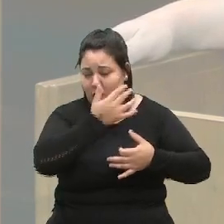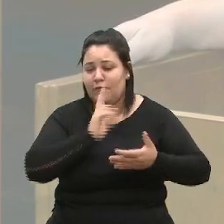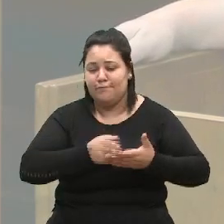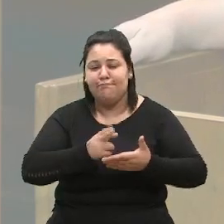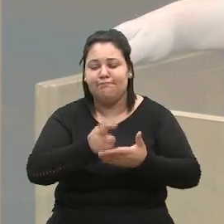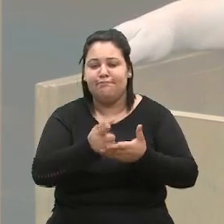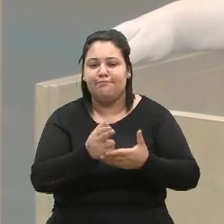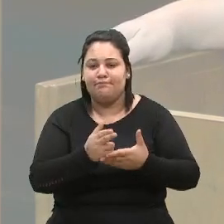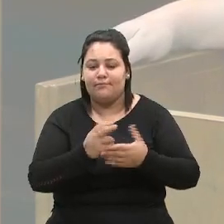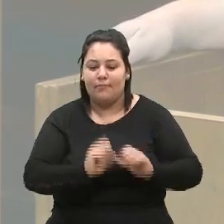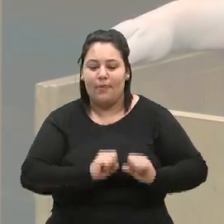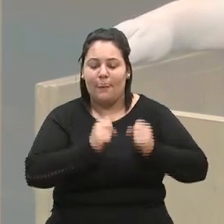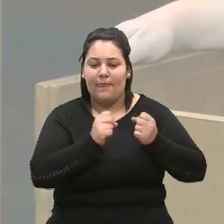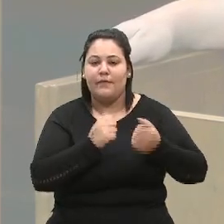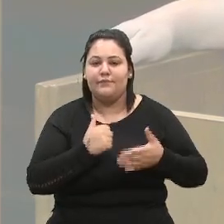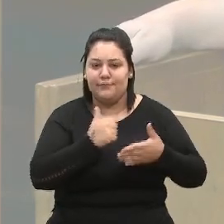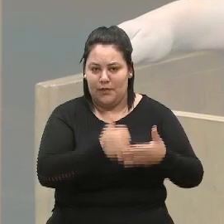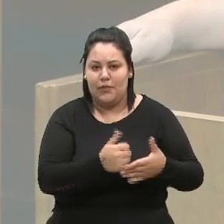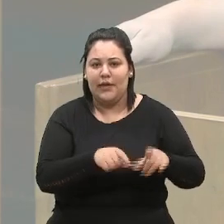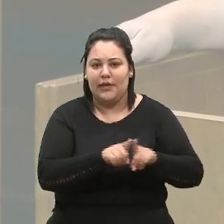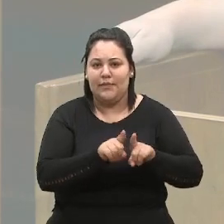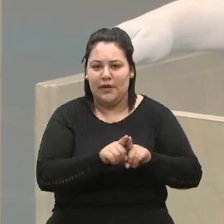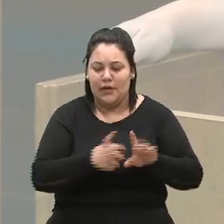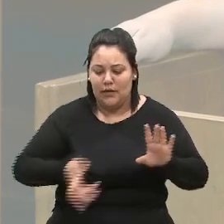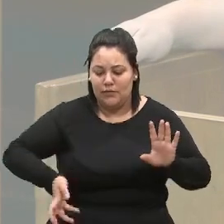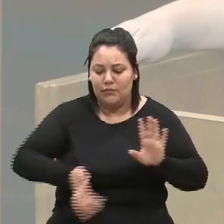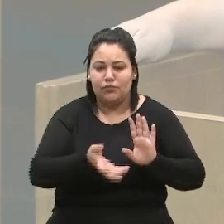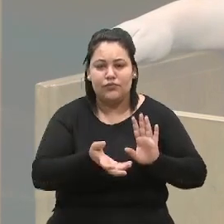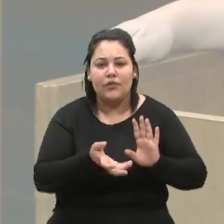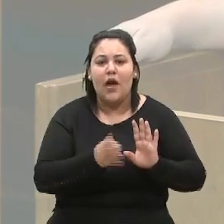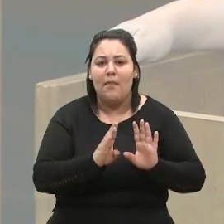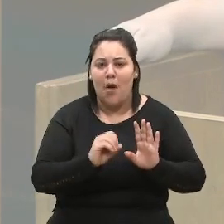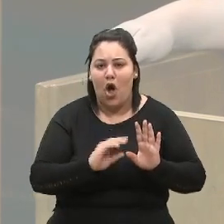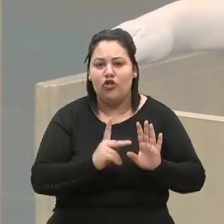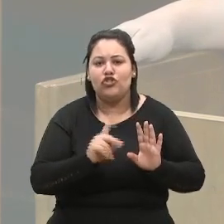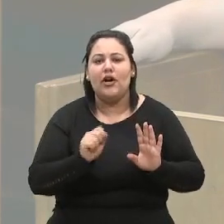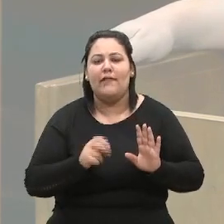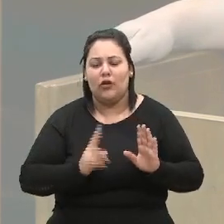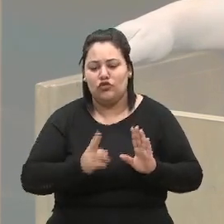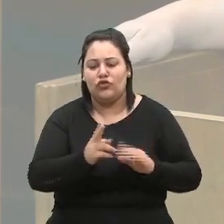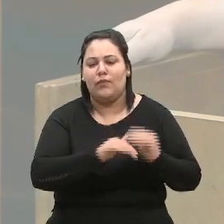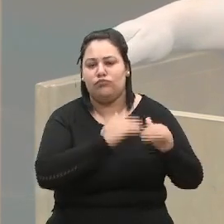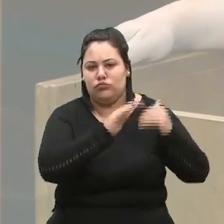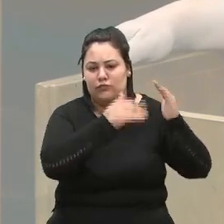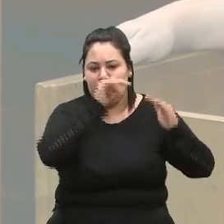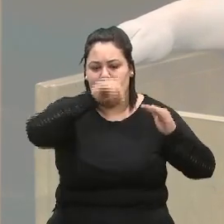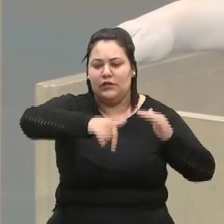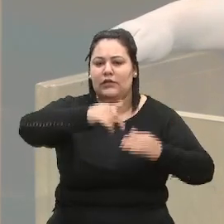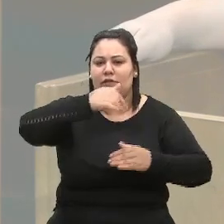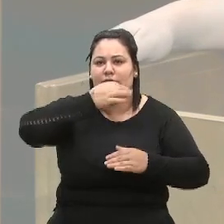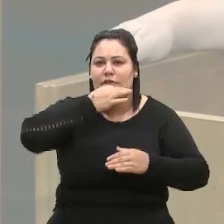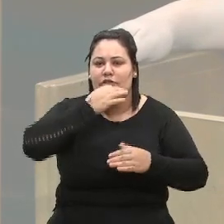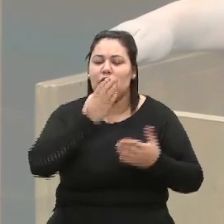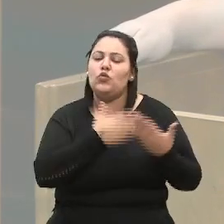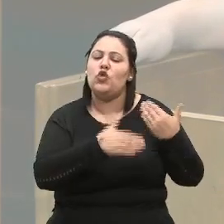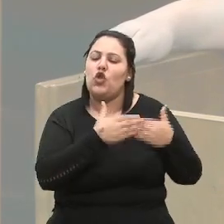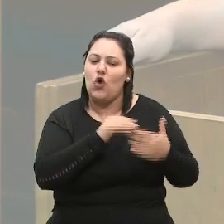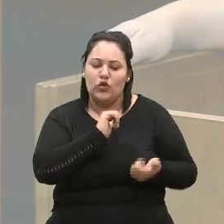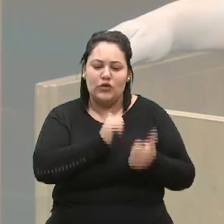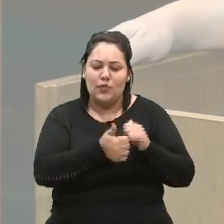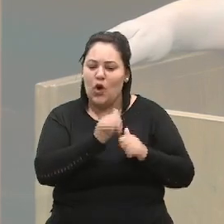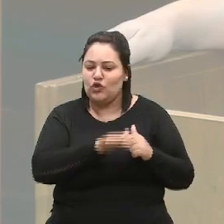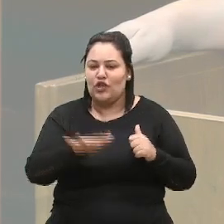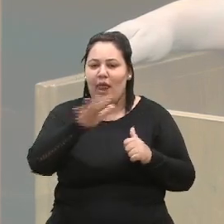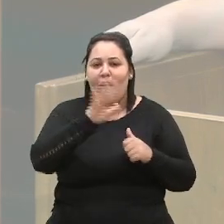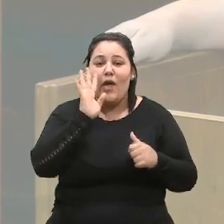vai nos ajudar e a bocha tem que crescer a todo momento. Então, todos os esportes que aconteceram, com certeza,